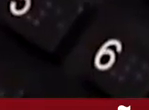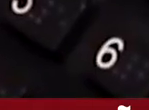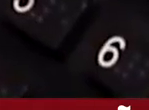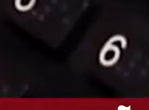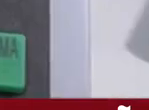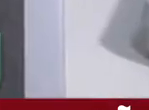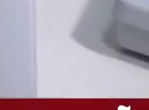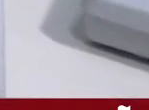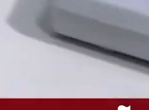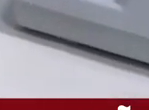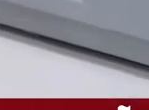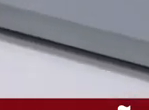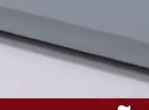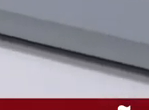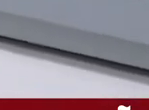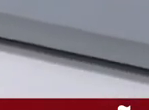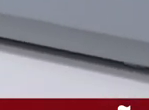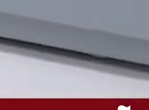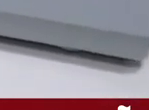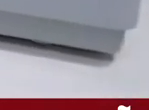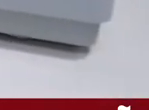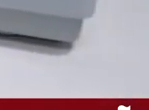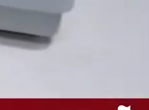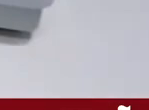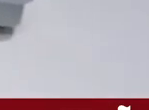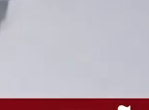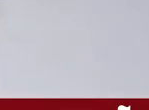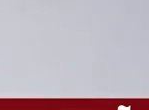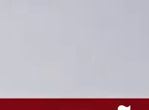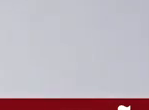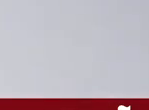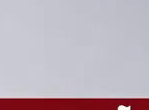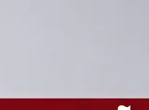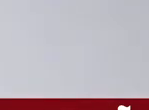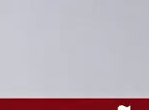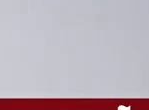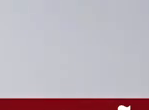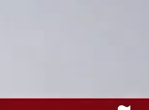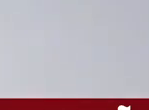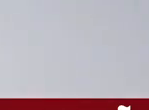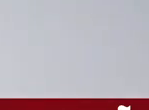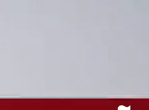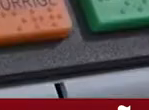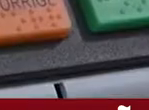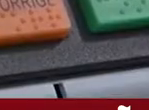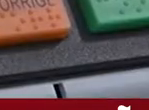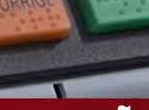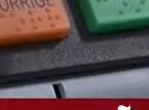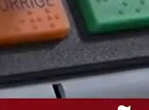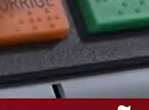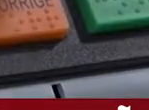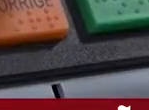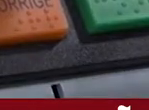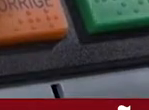Transparência abrir o código-fonte para toda a sociedade entender os detalhes minuciosos do processo de votação.